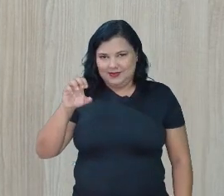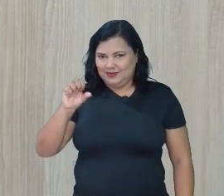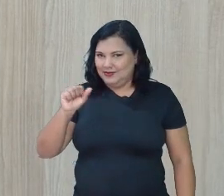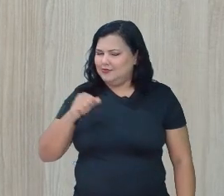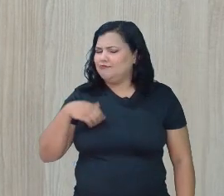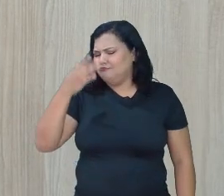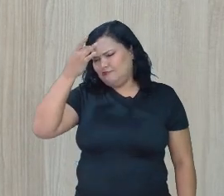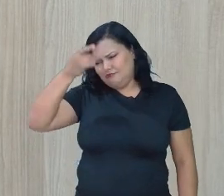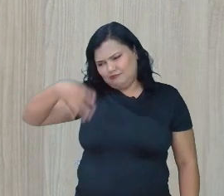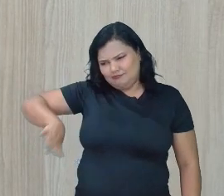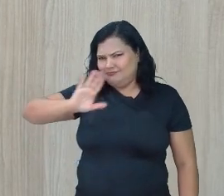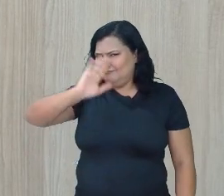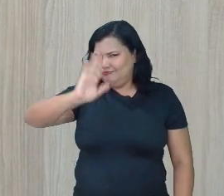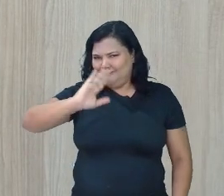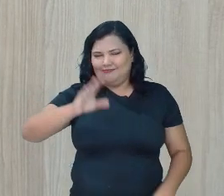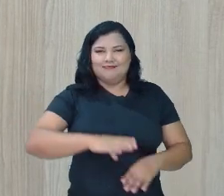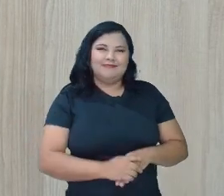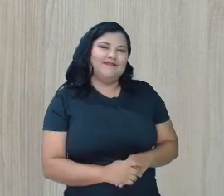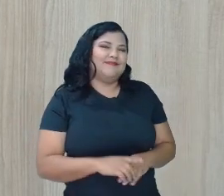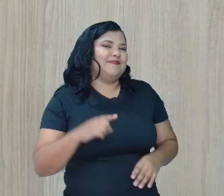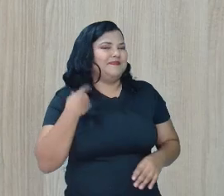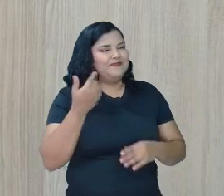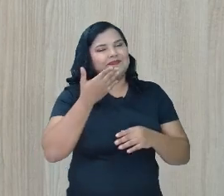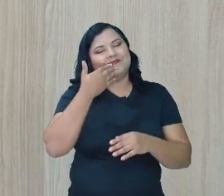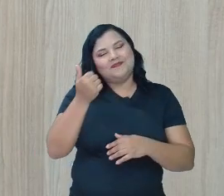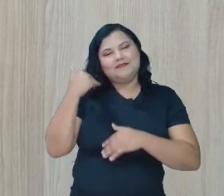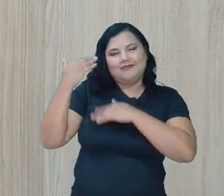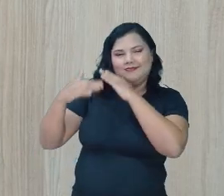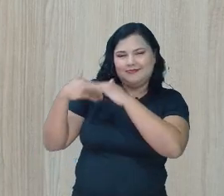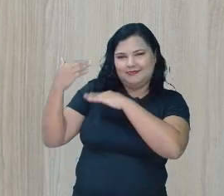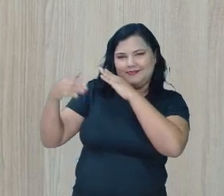como eu não desisto, e a gente vai melhorando com o tempo.